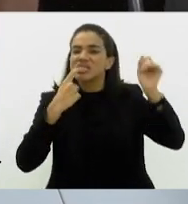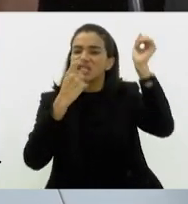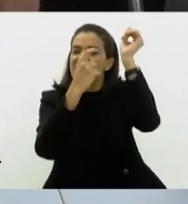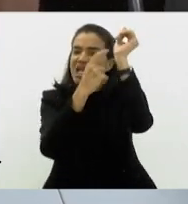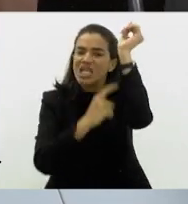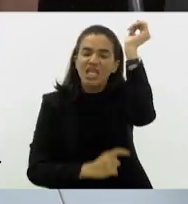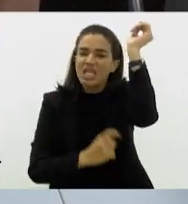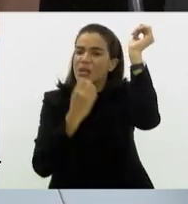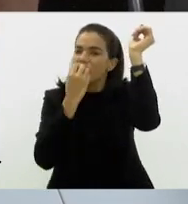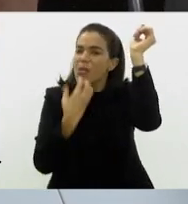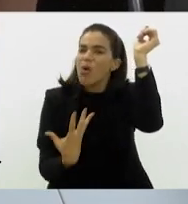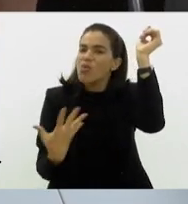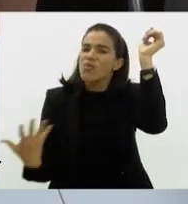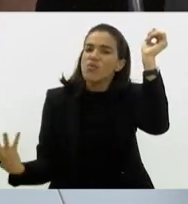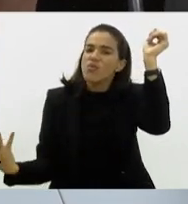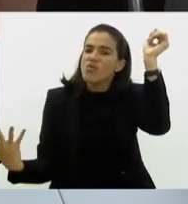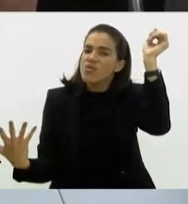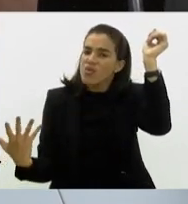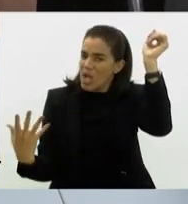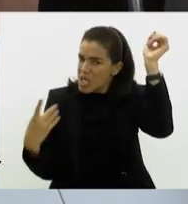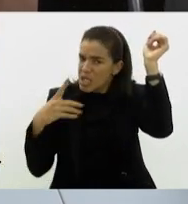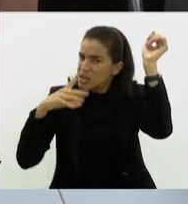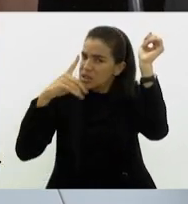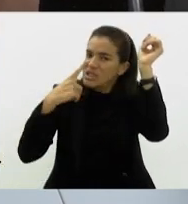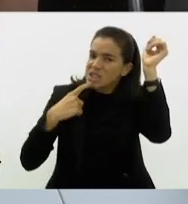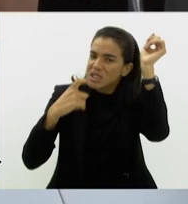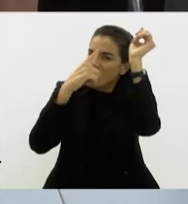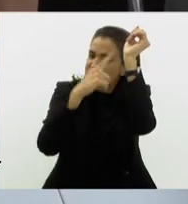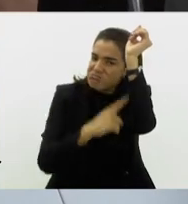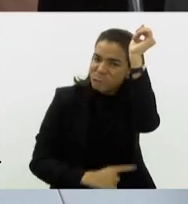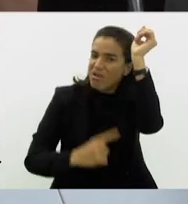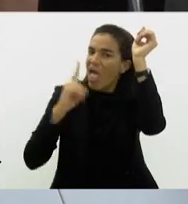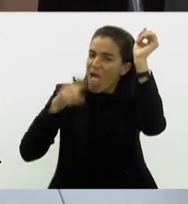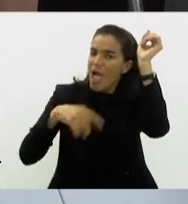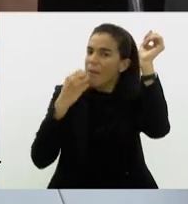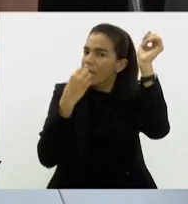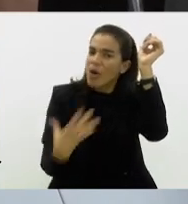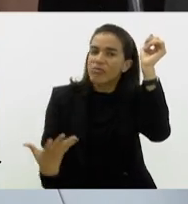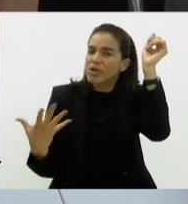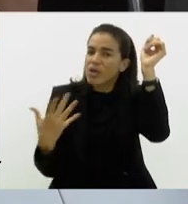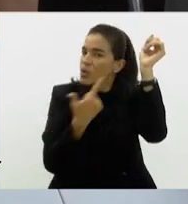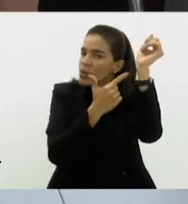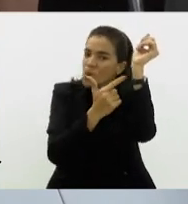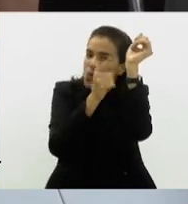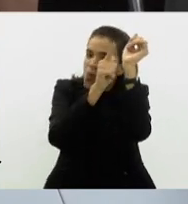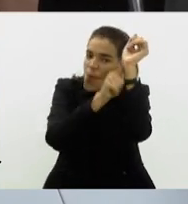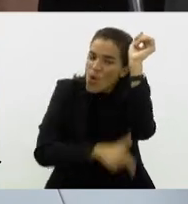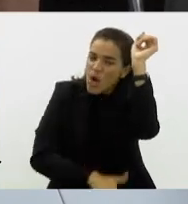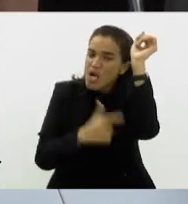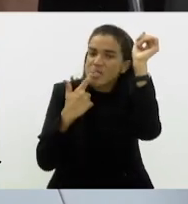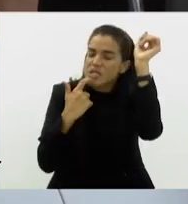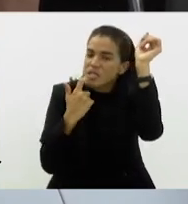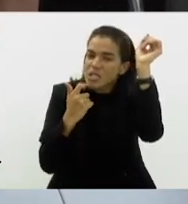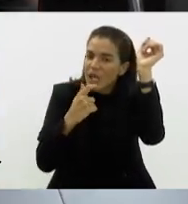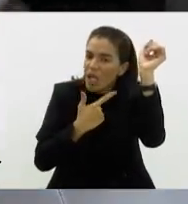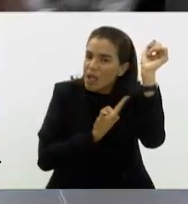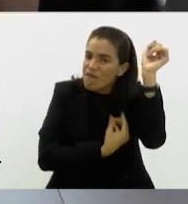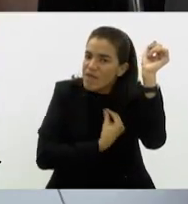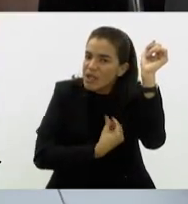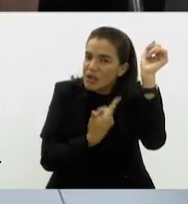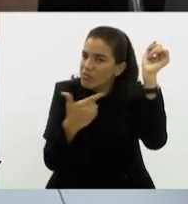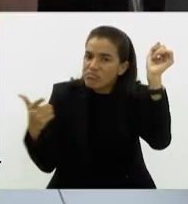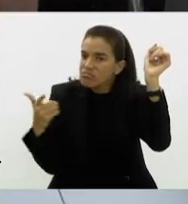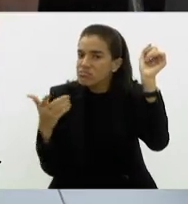em tese, são bons, pô. Até porque sem sangue não tem vida. Mas. Devia dizer